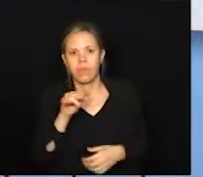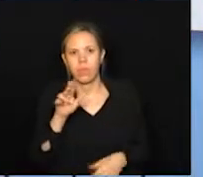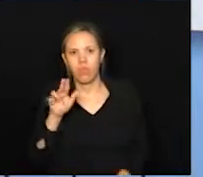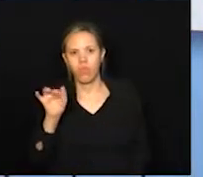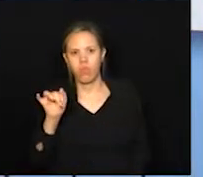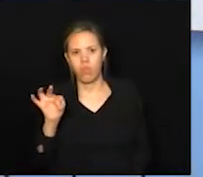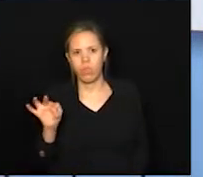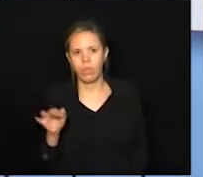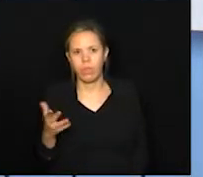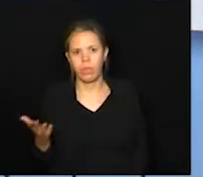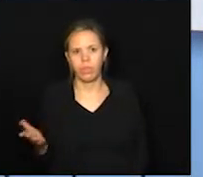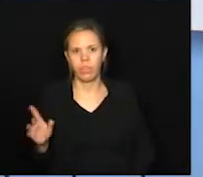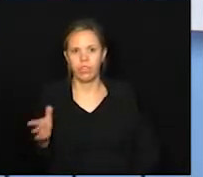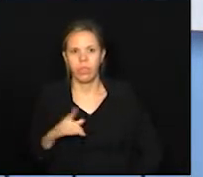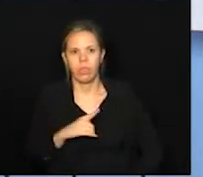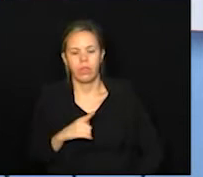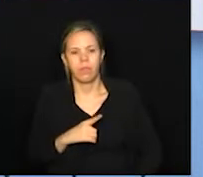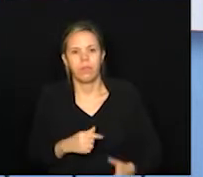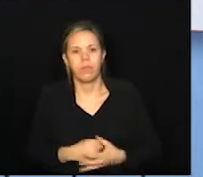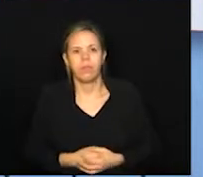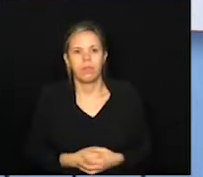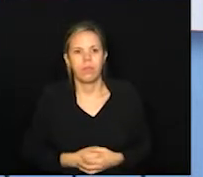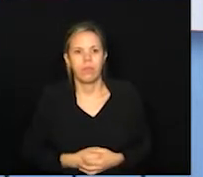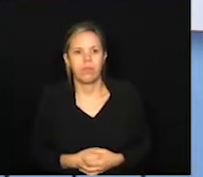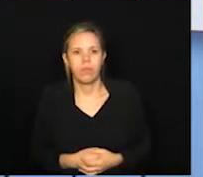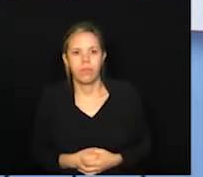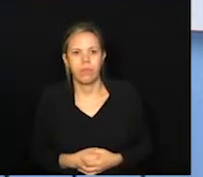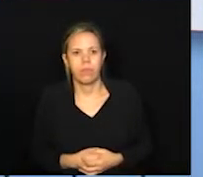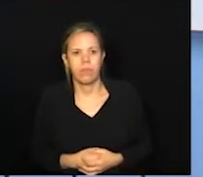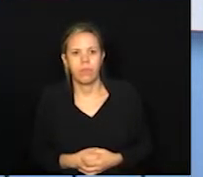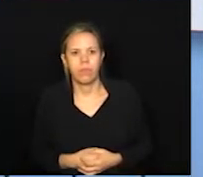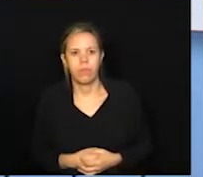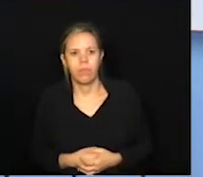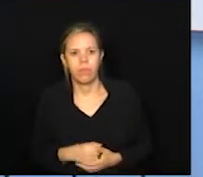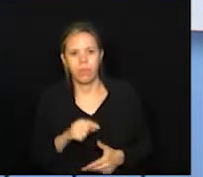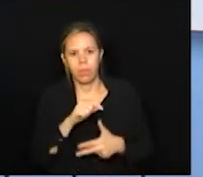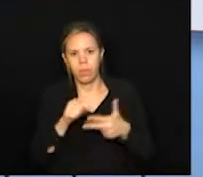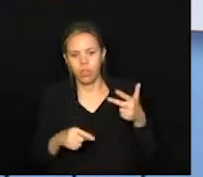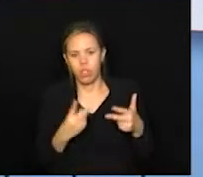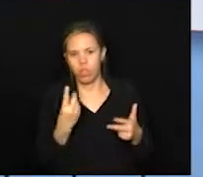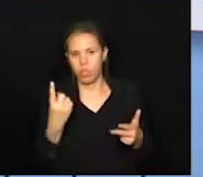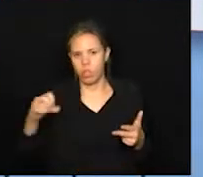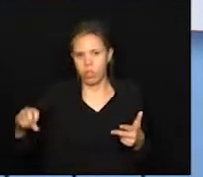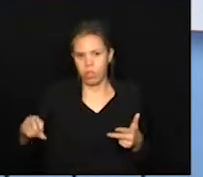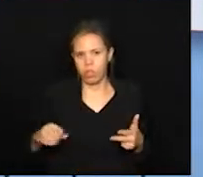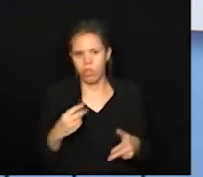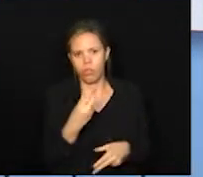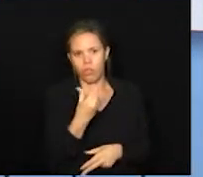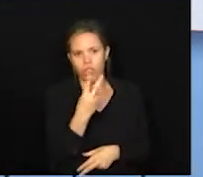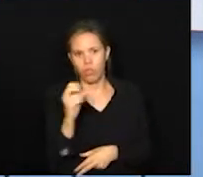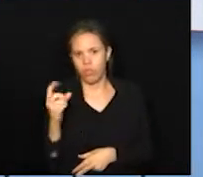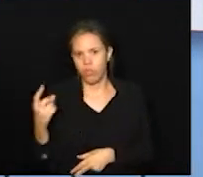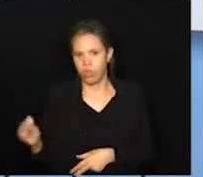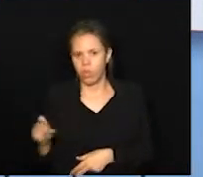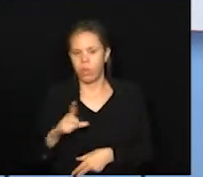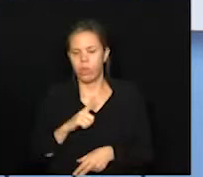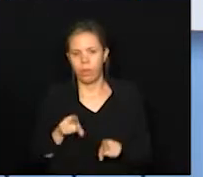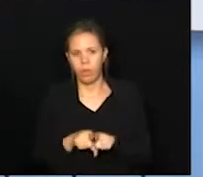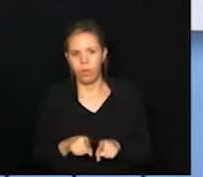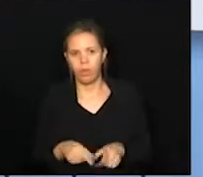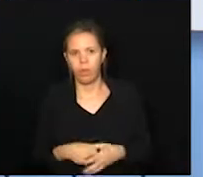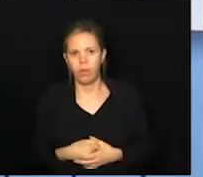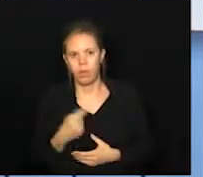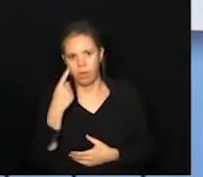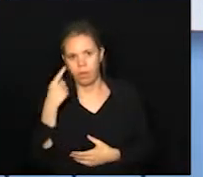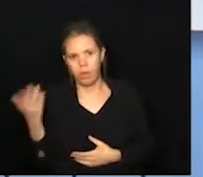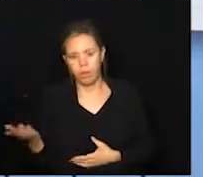USF, quem já tem o Enem de 2019, de 2018, está valendo também, hein?